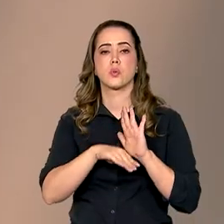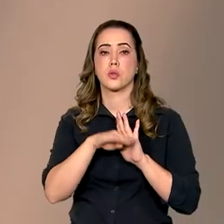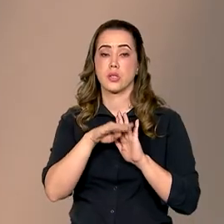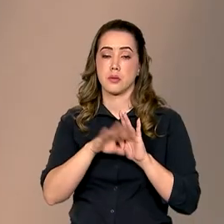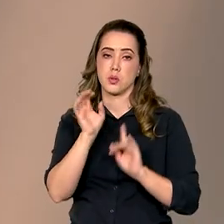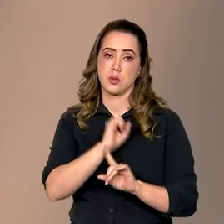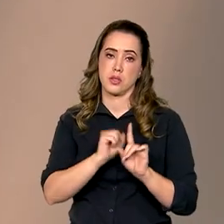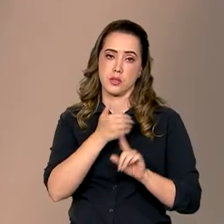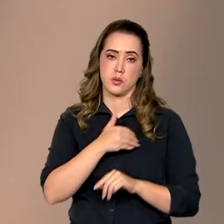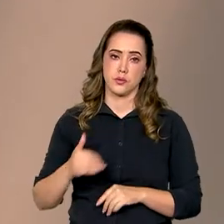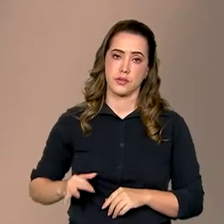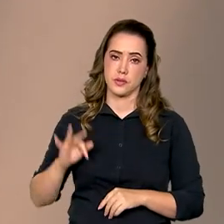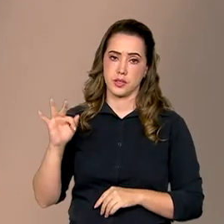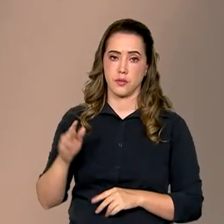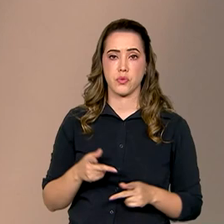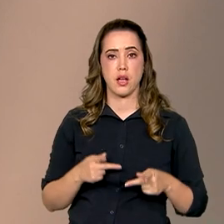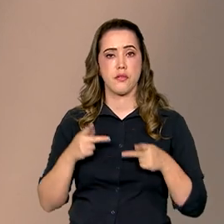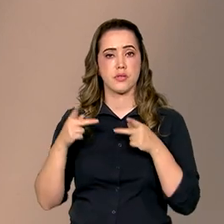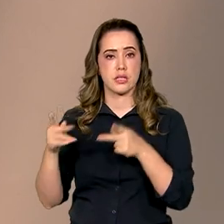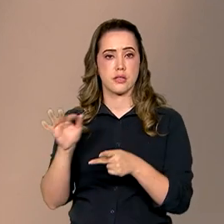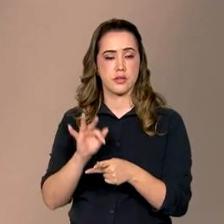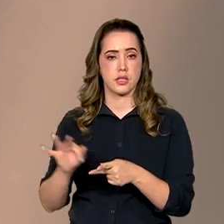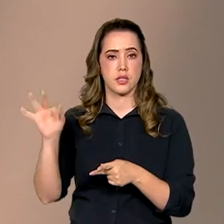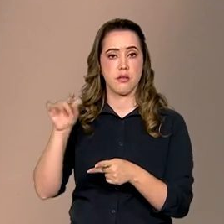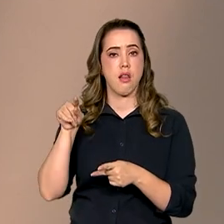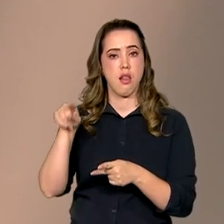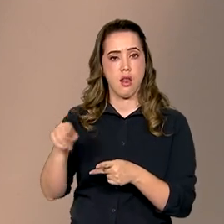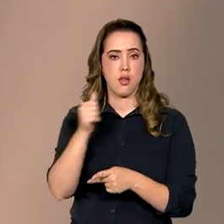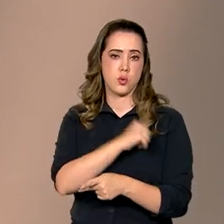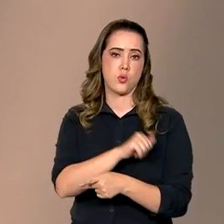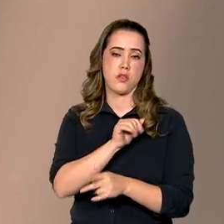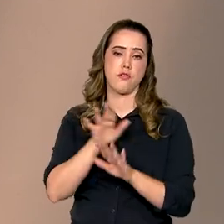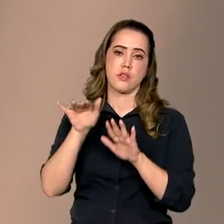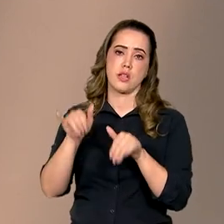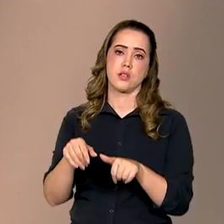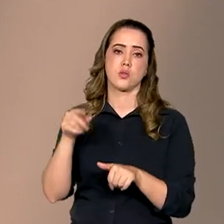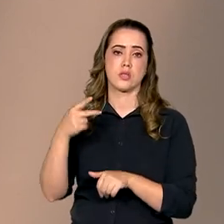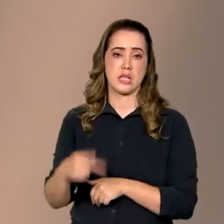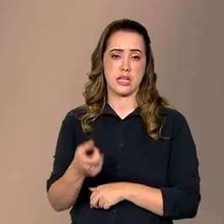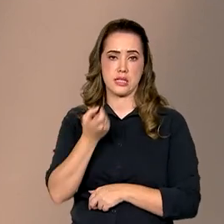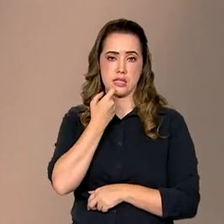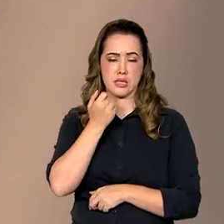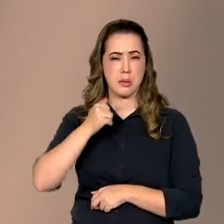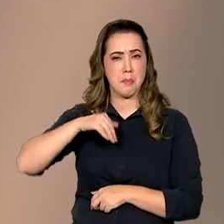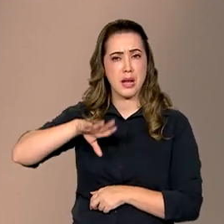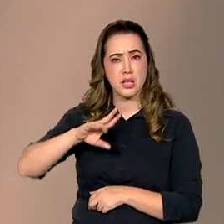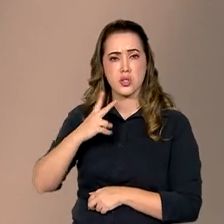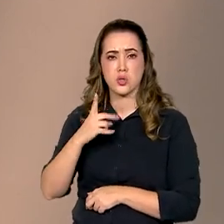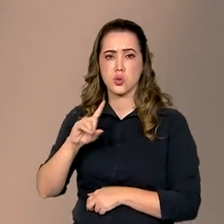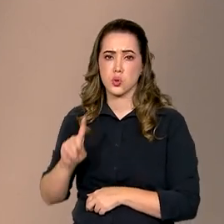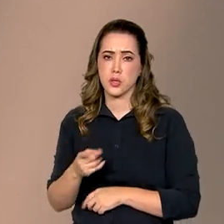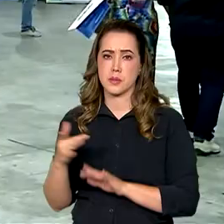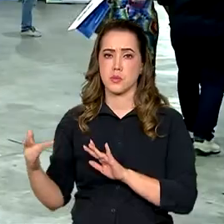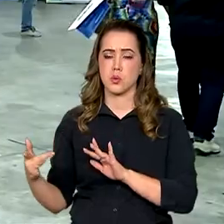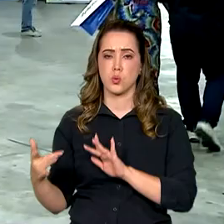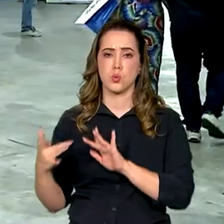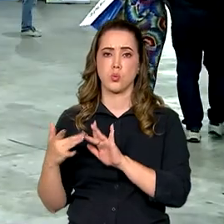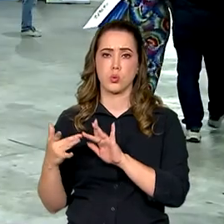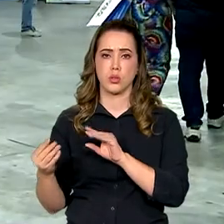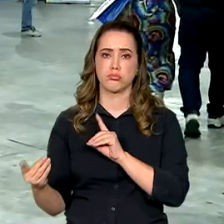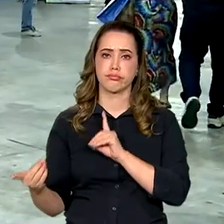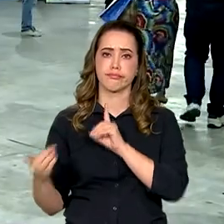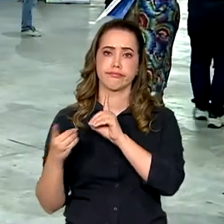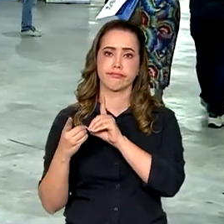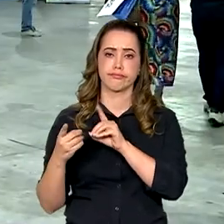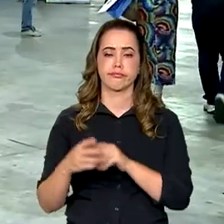A caravana federativa na capital fluminense terminou nesta sexta-feira com mais de 2 mil atendimentos.